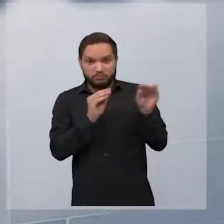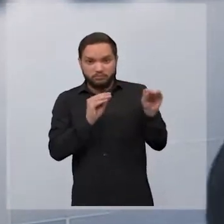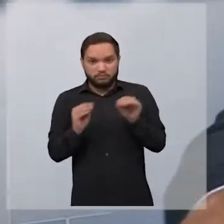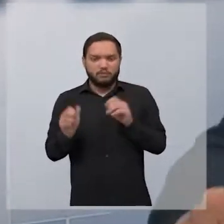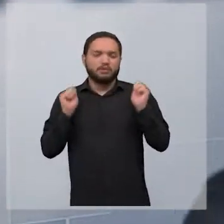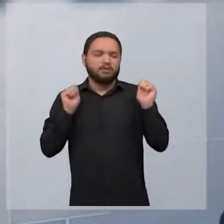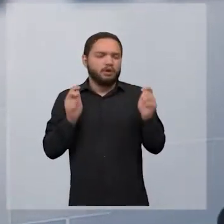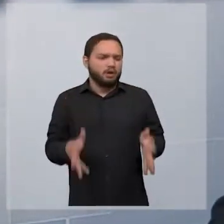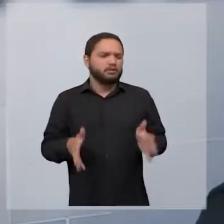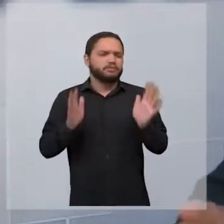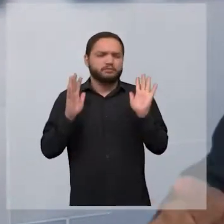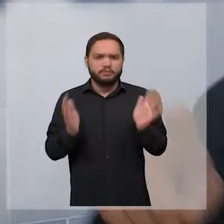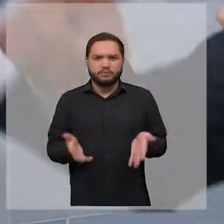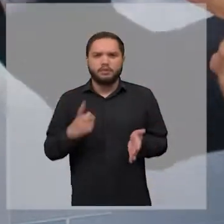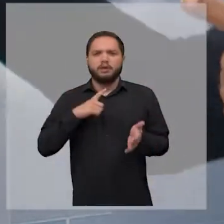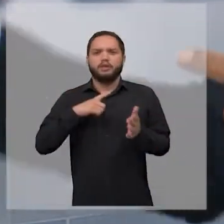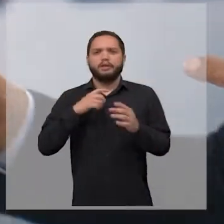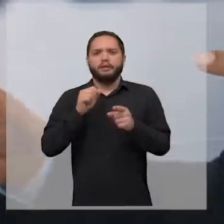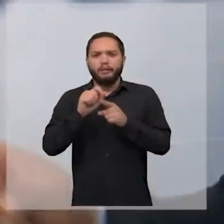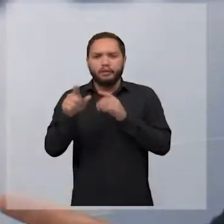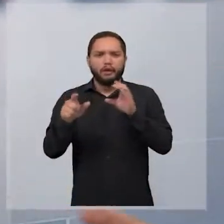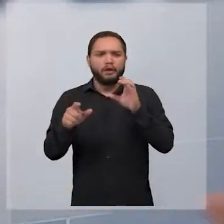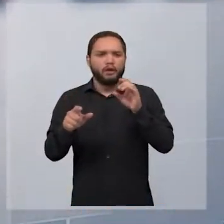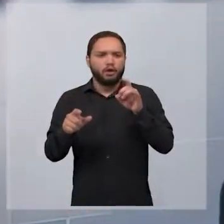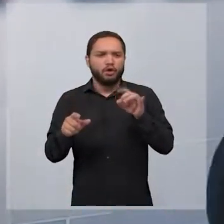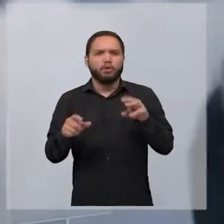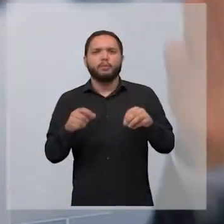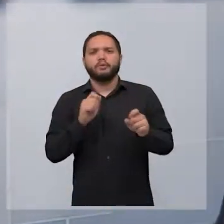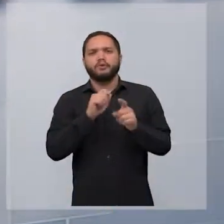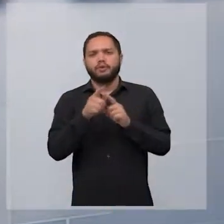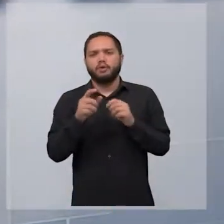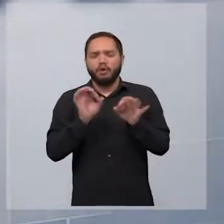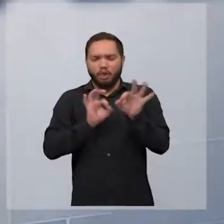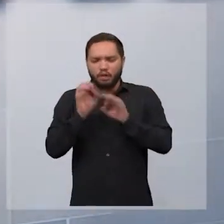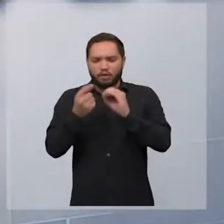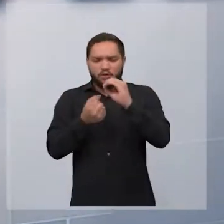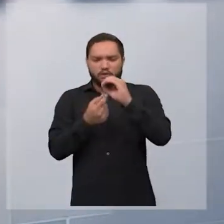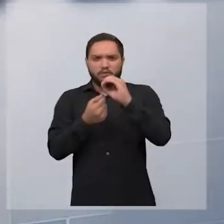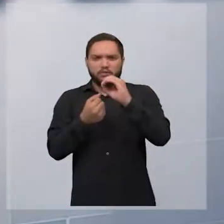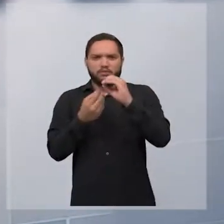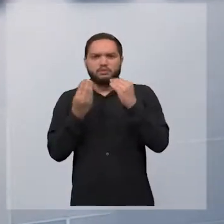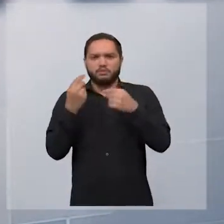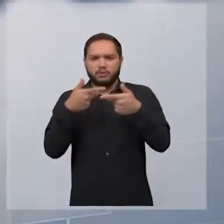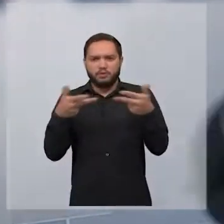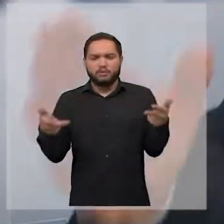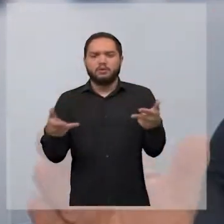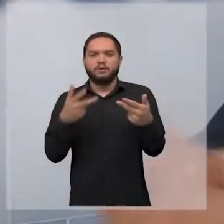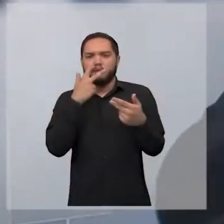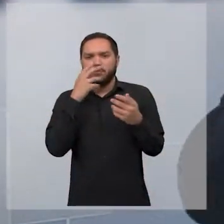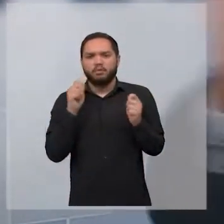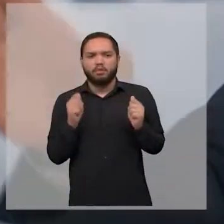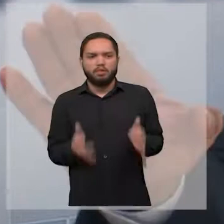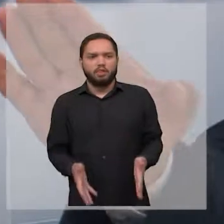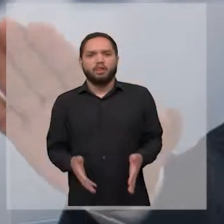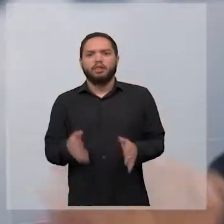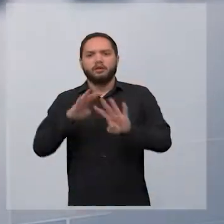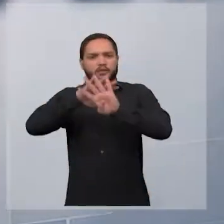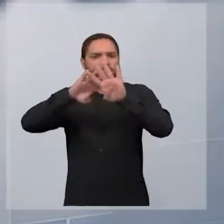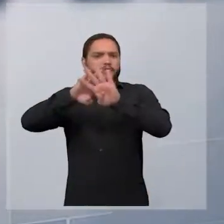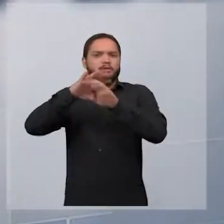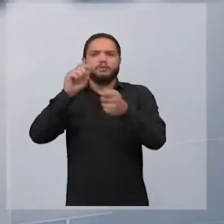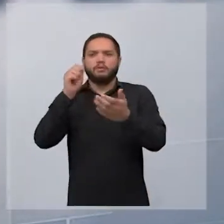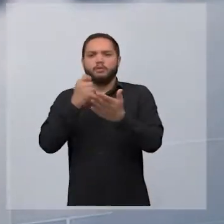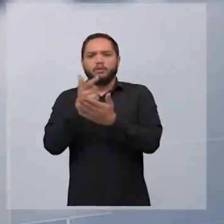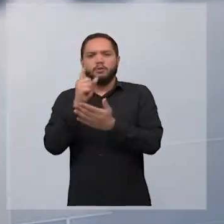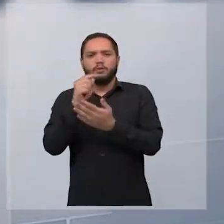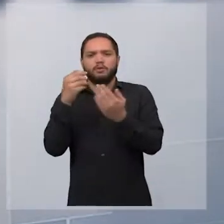tem um condomínio, aí ele vai fazer um orçamento para botar o que ele quer e fica sem tela. E fica aberto.